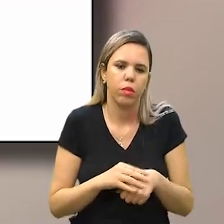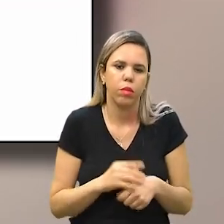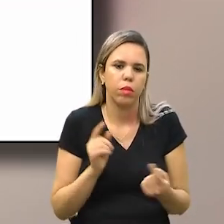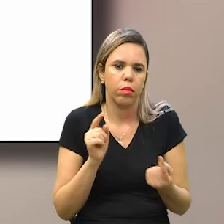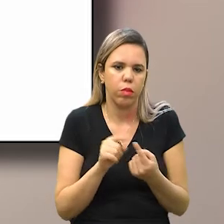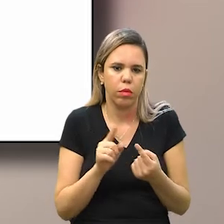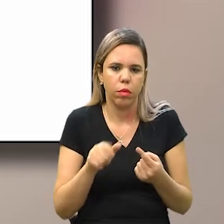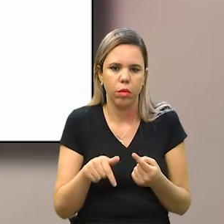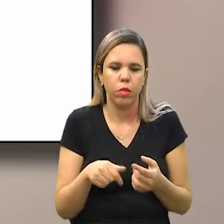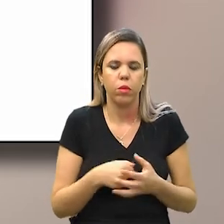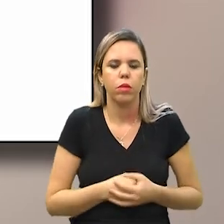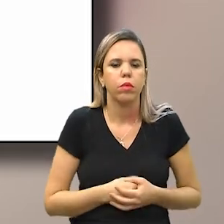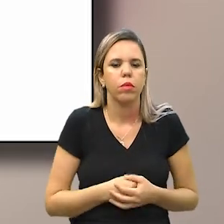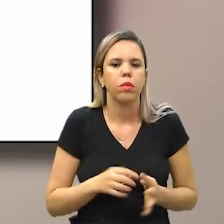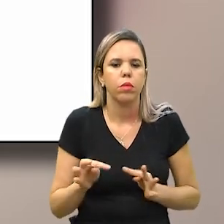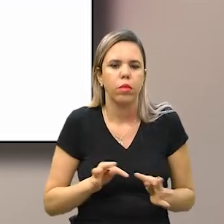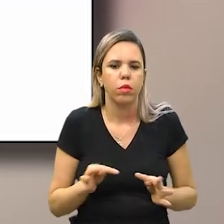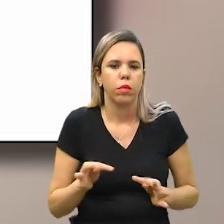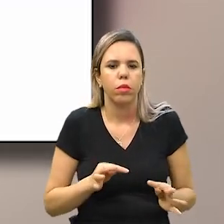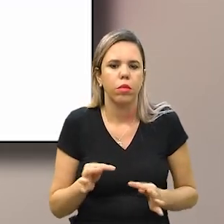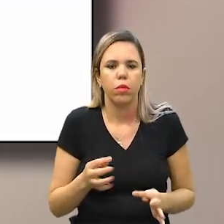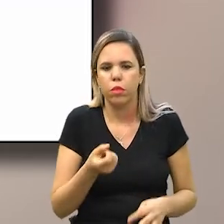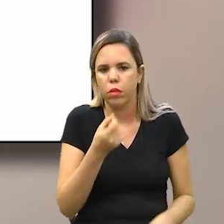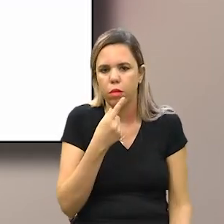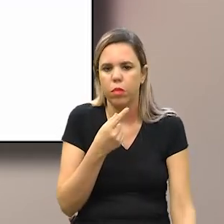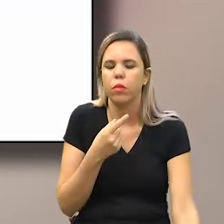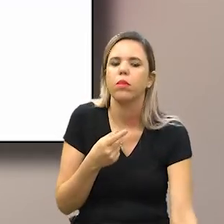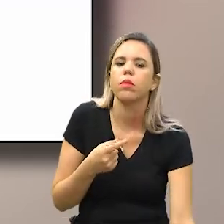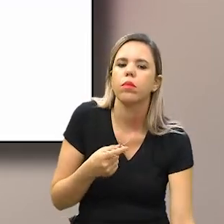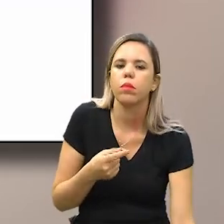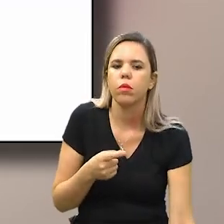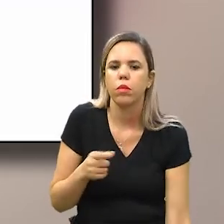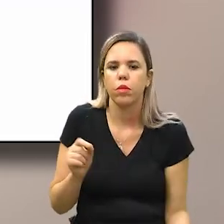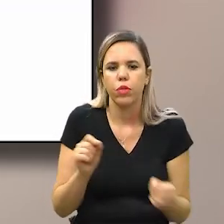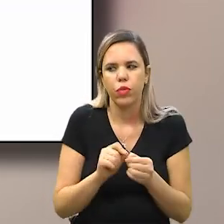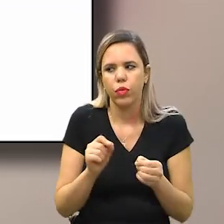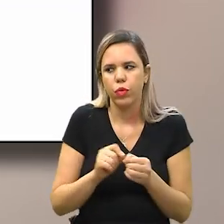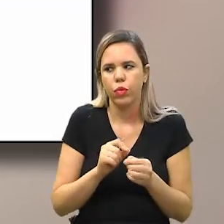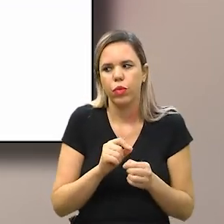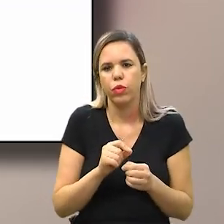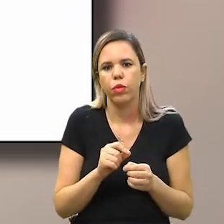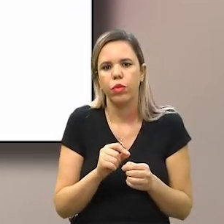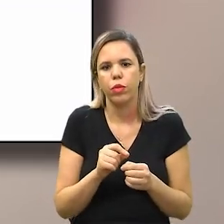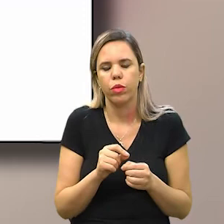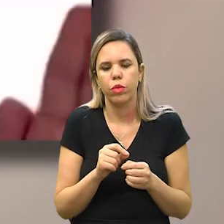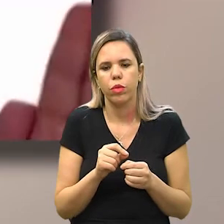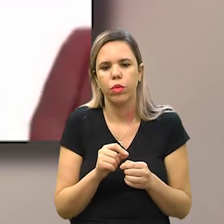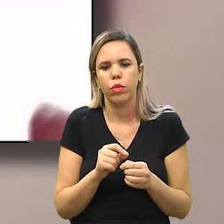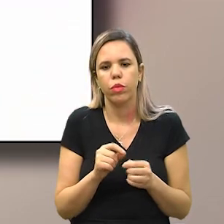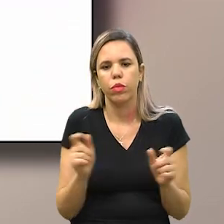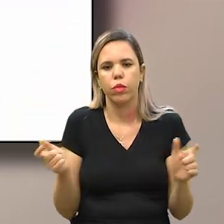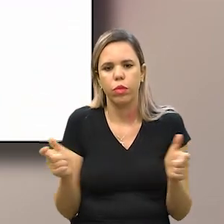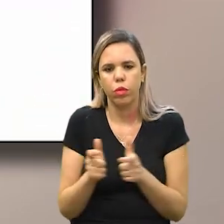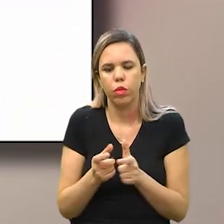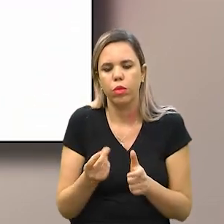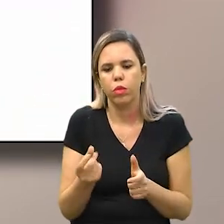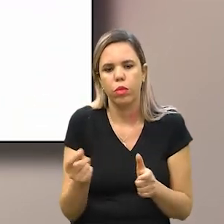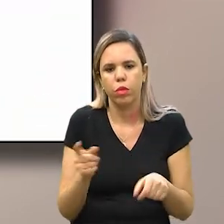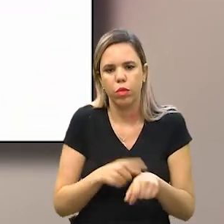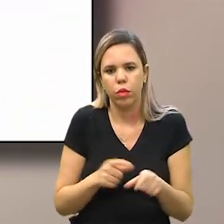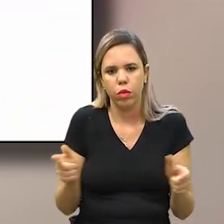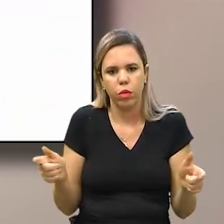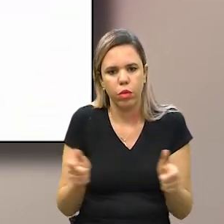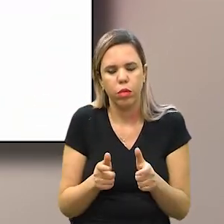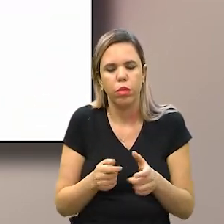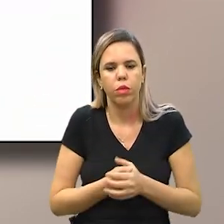a doença. O objetivo de você tratar com a medicação é fazer com que aquele quadro se encurte, né? Dure